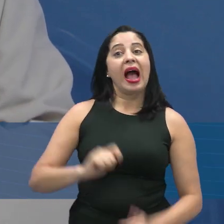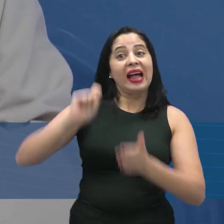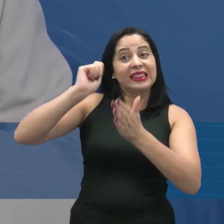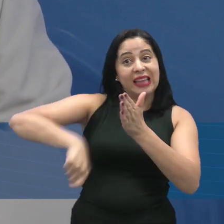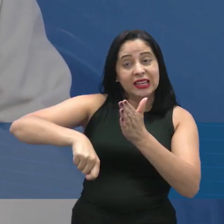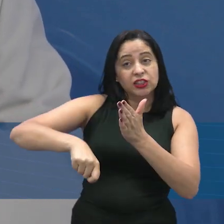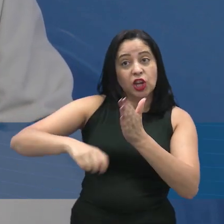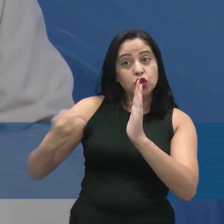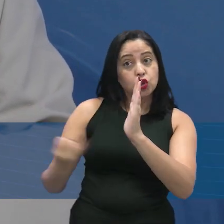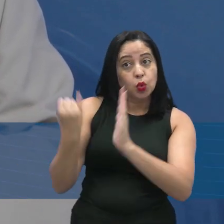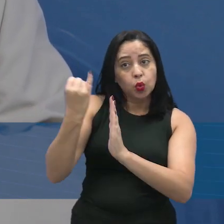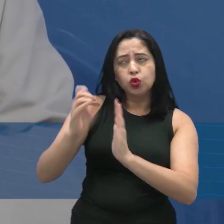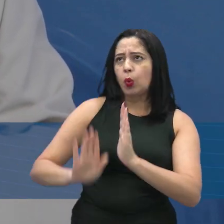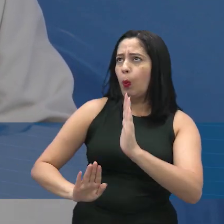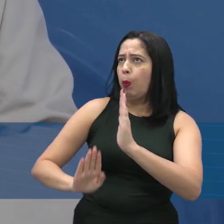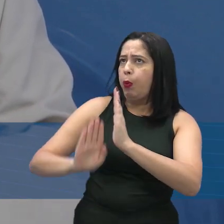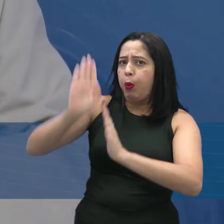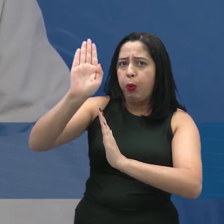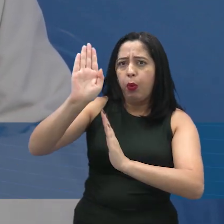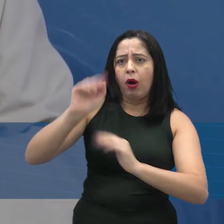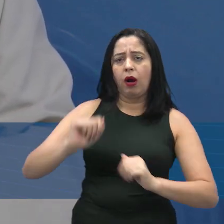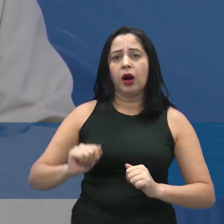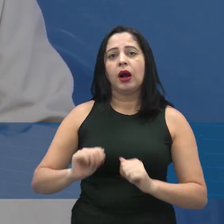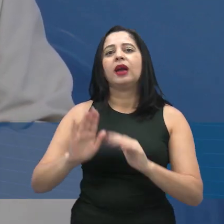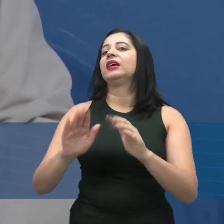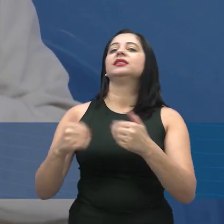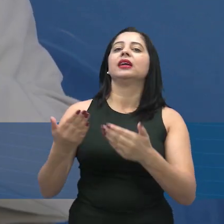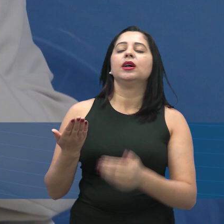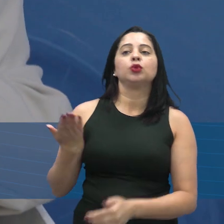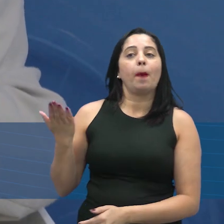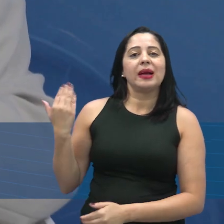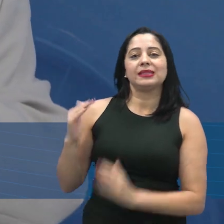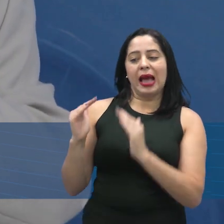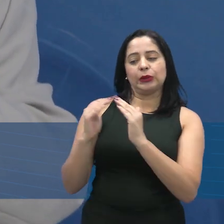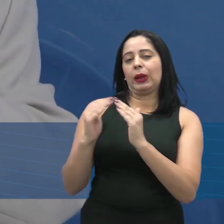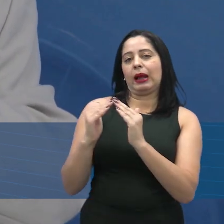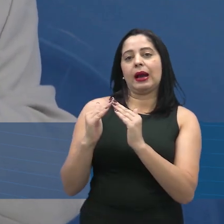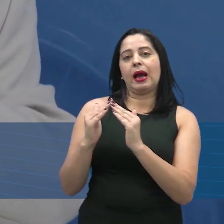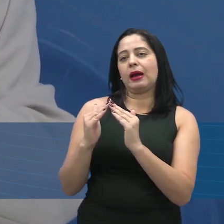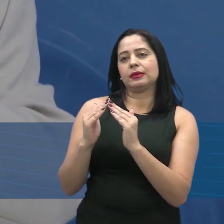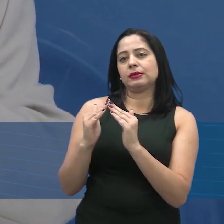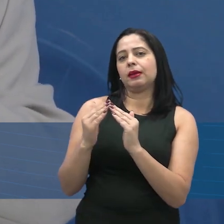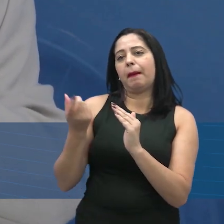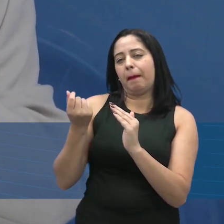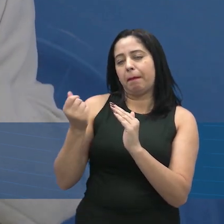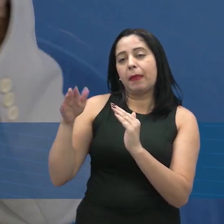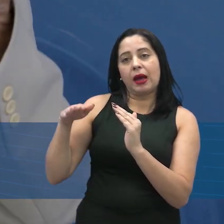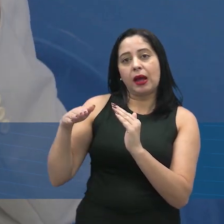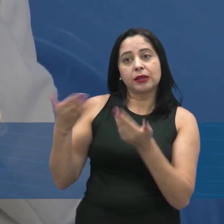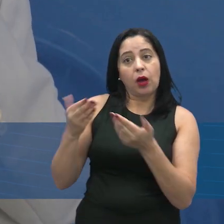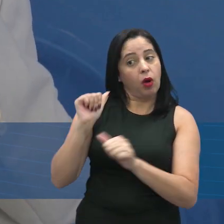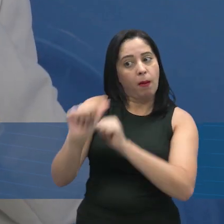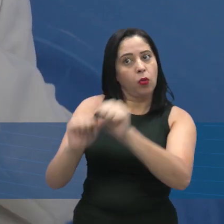juros é elevada. Então, aquilo que a gente considerava um valor bastante significativo no passado, hoje